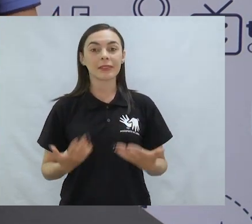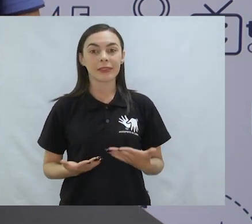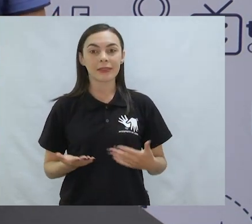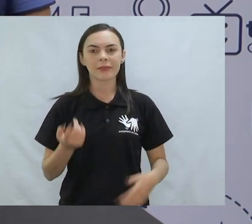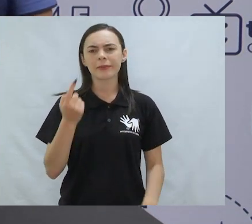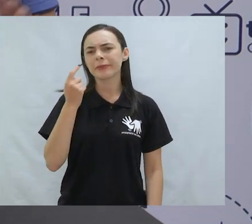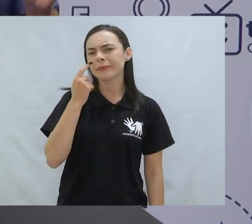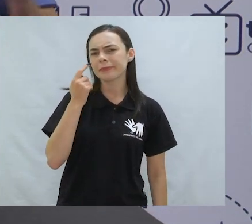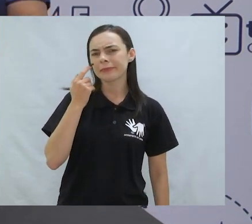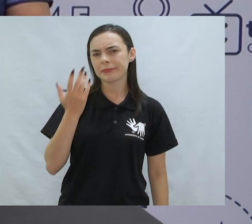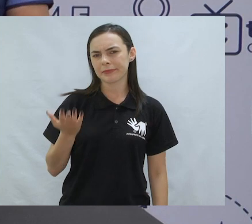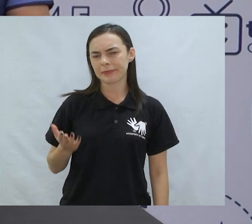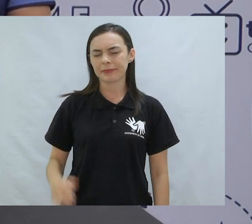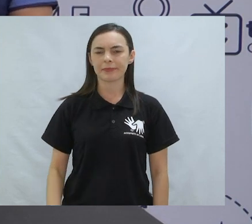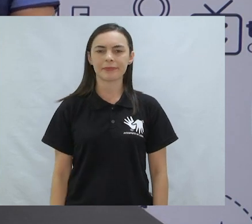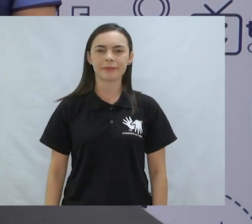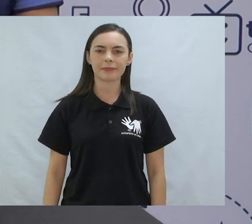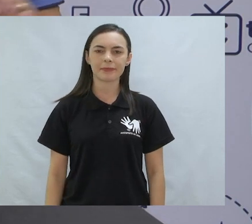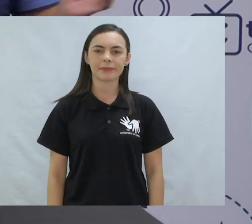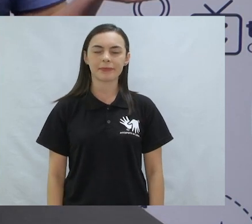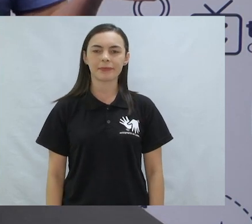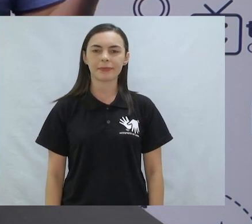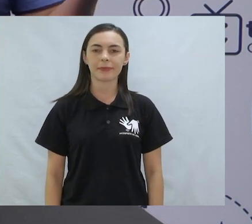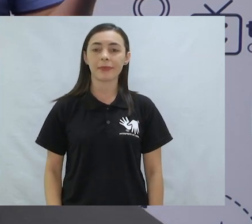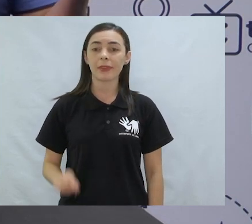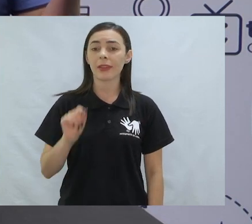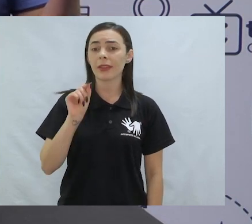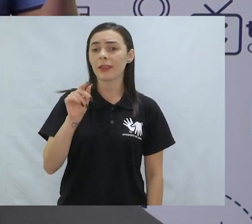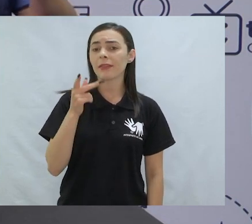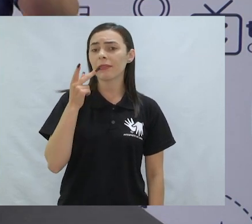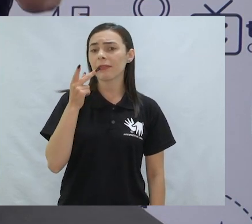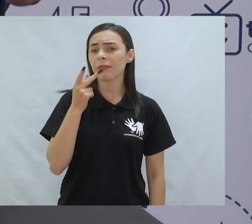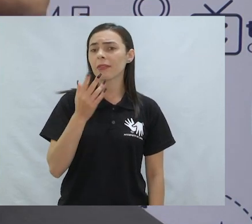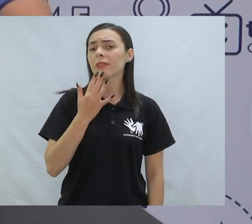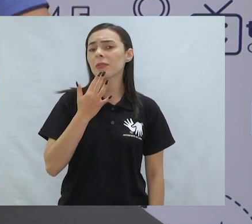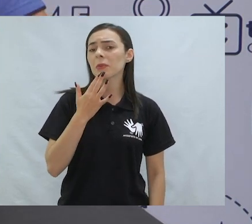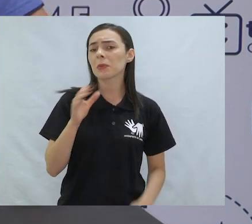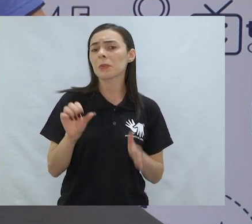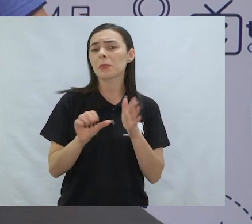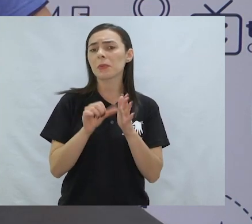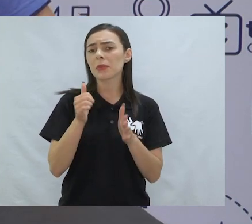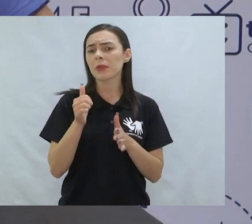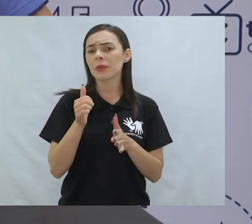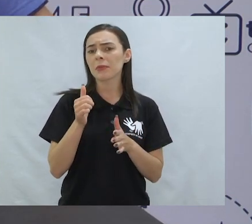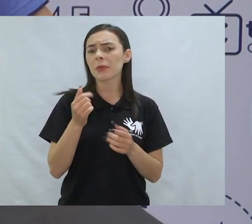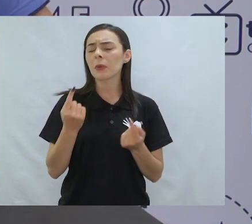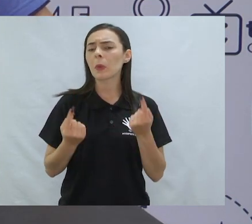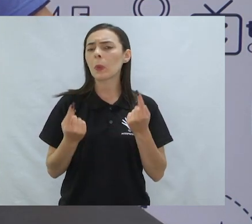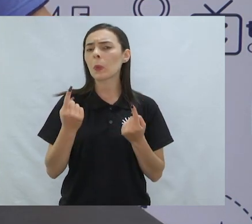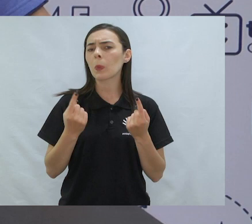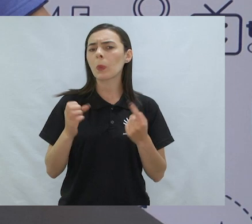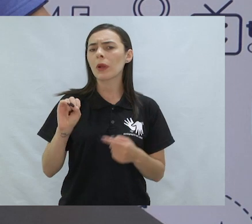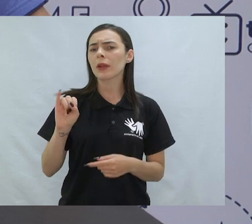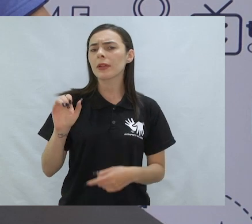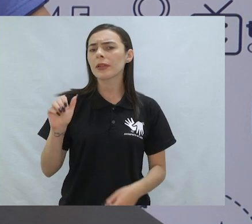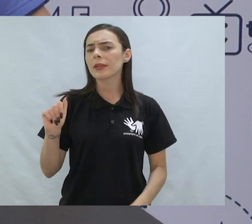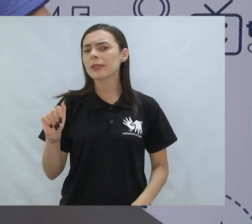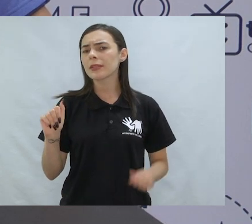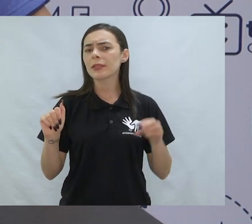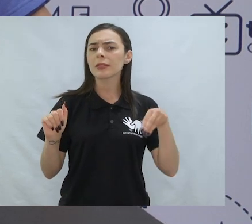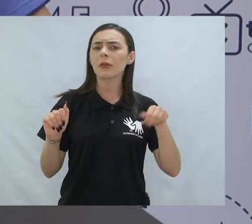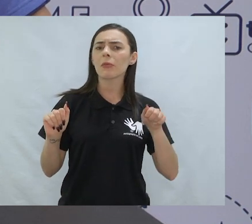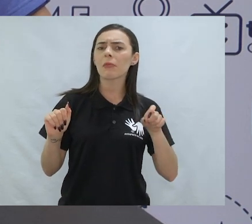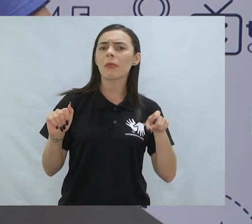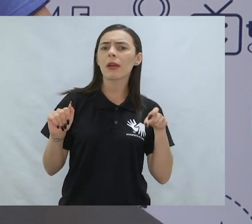Então vamos ver. Quem vai falar a primeira cor? Vai ser a Isa ou vai ser o